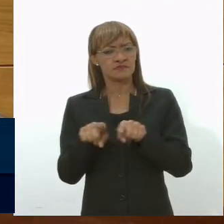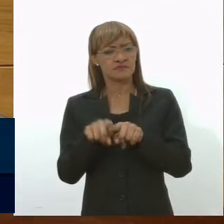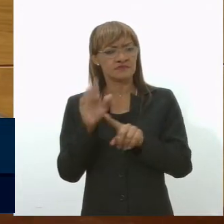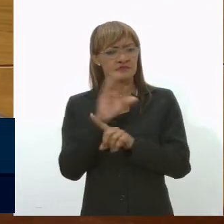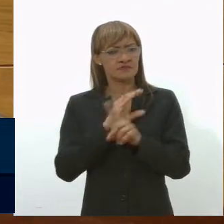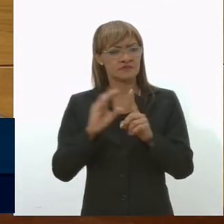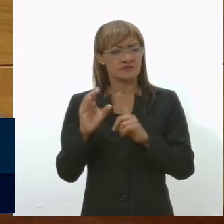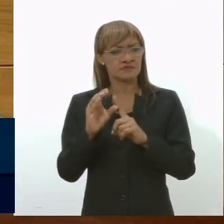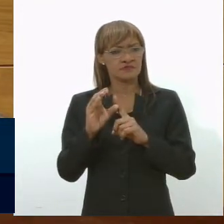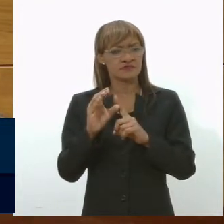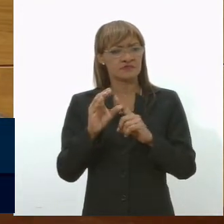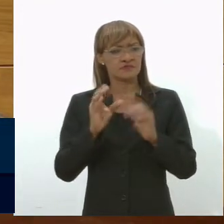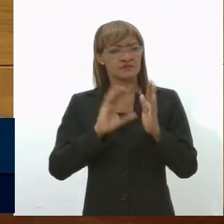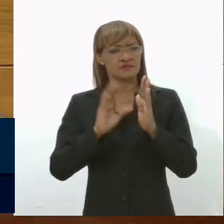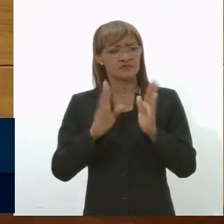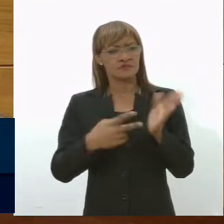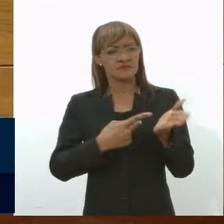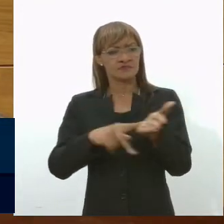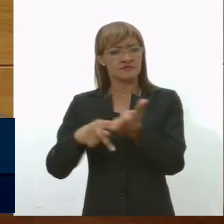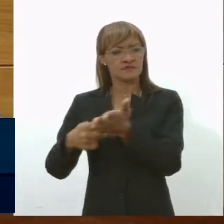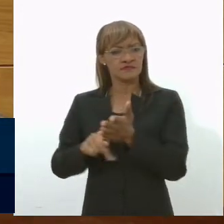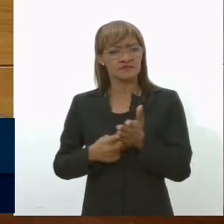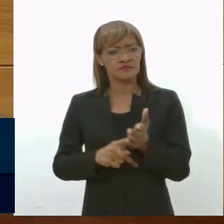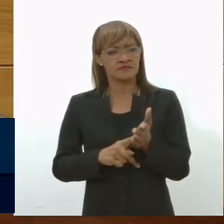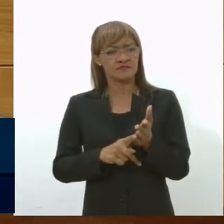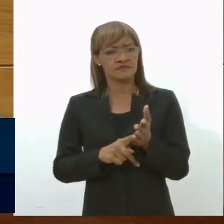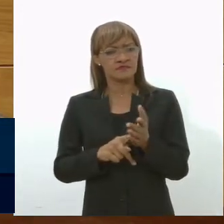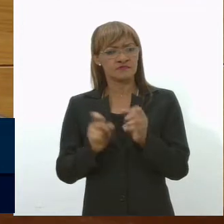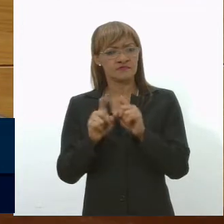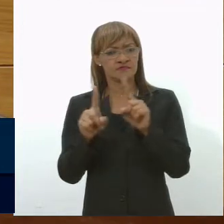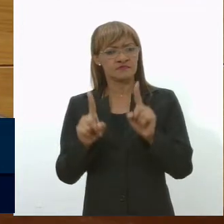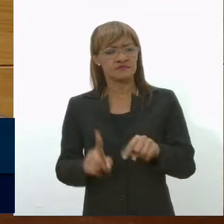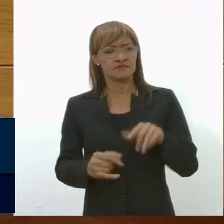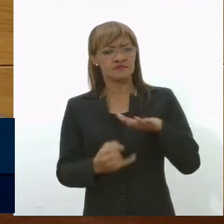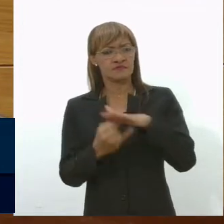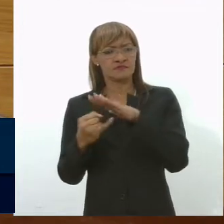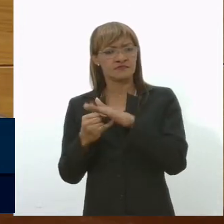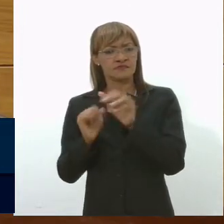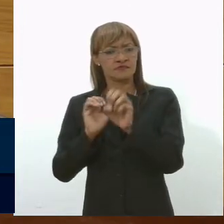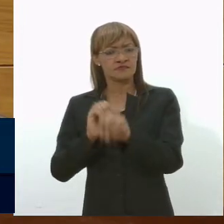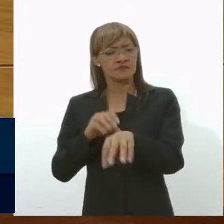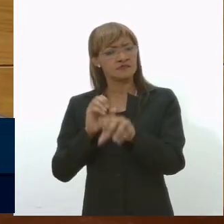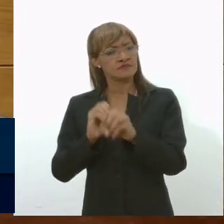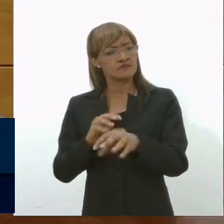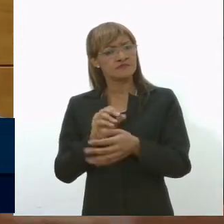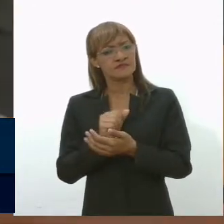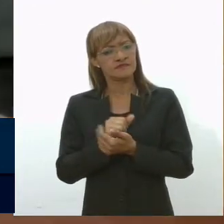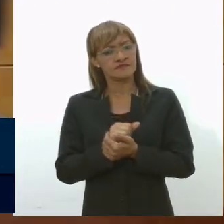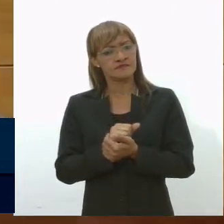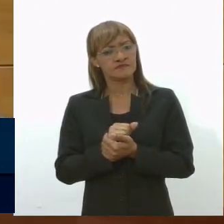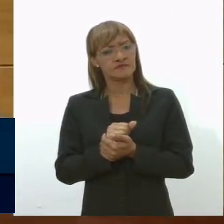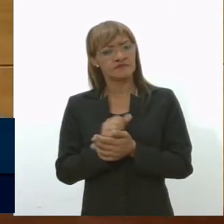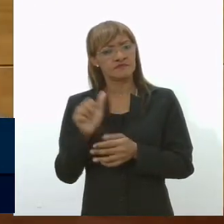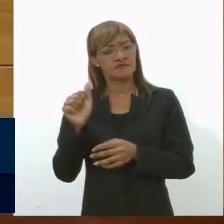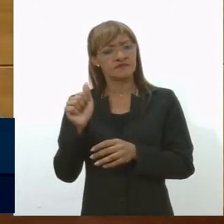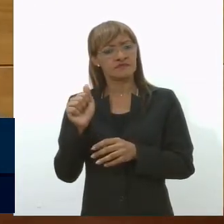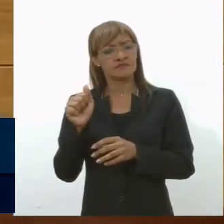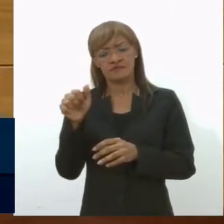entidades sindicais, de trabalhadores, instituições de educação e assistência social, sem